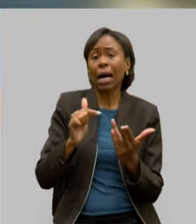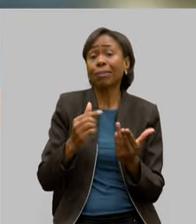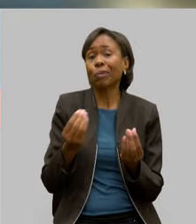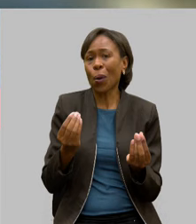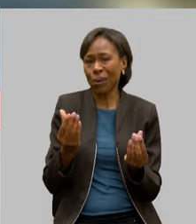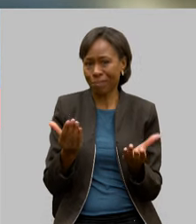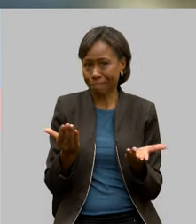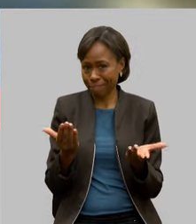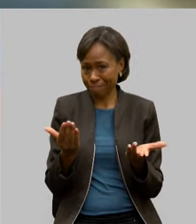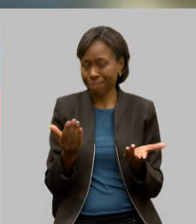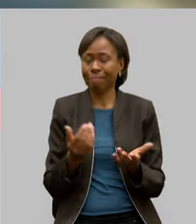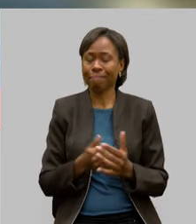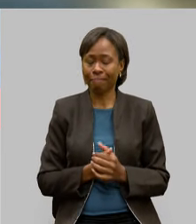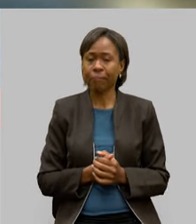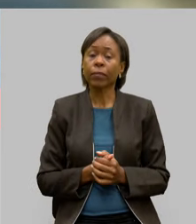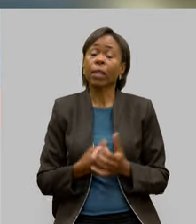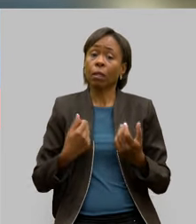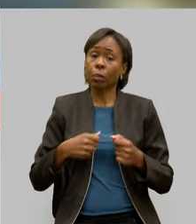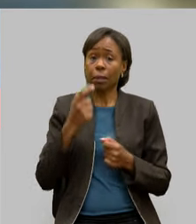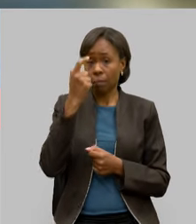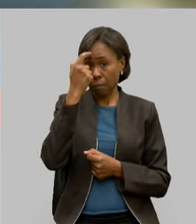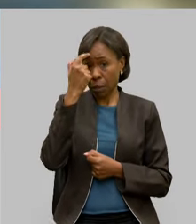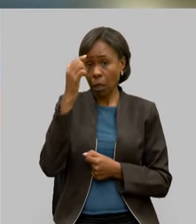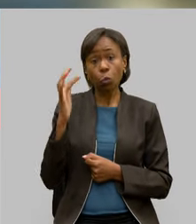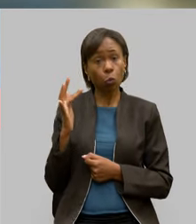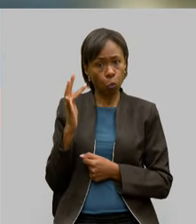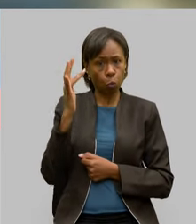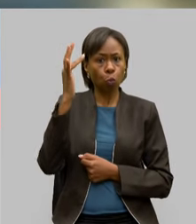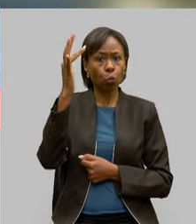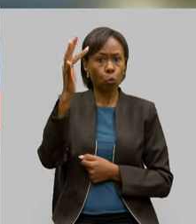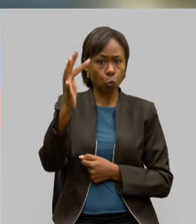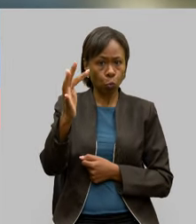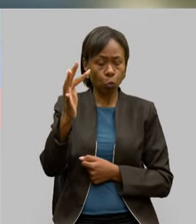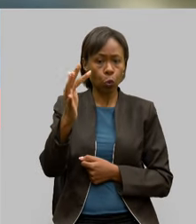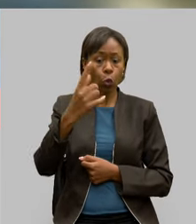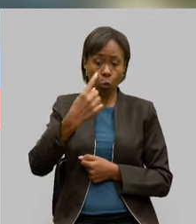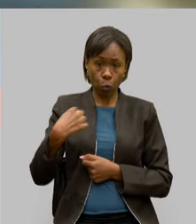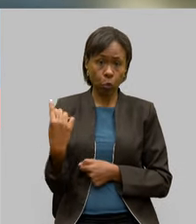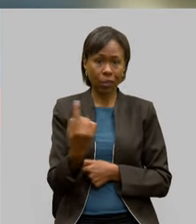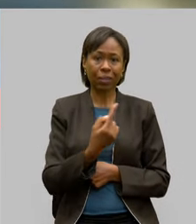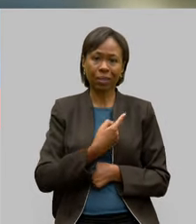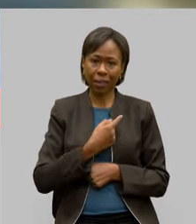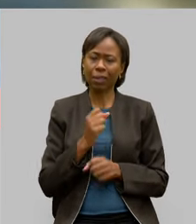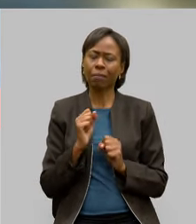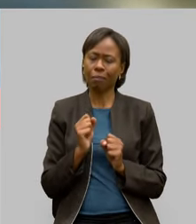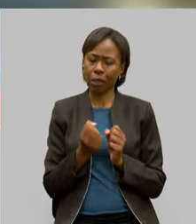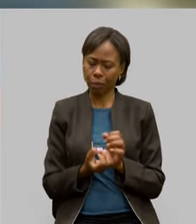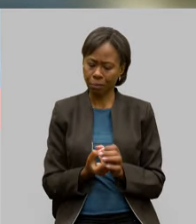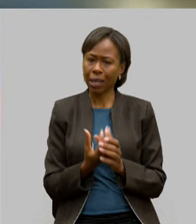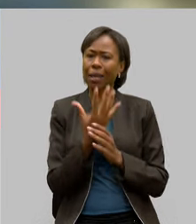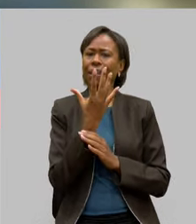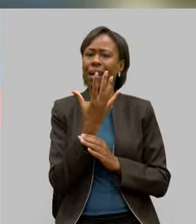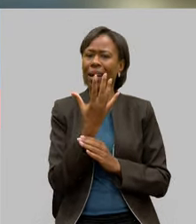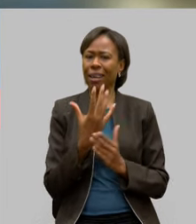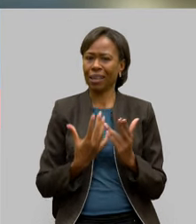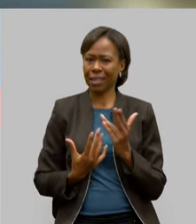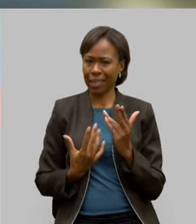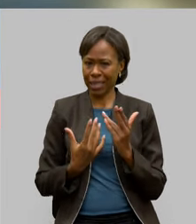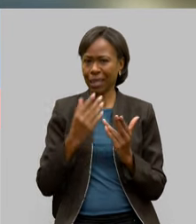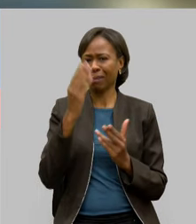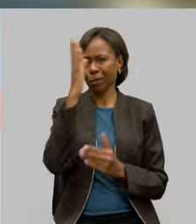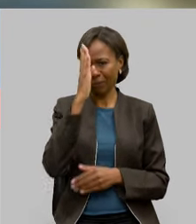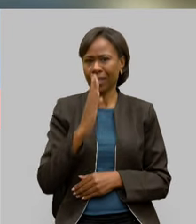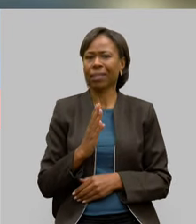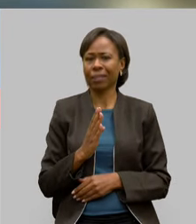que pensar que eh no futuro nós vamos poder plantar cannabis no Brasil e com certeza